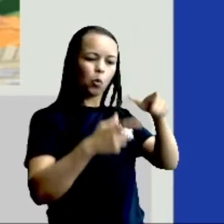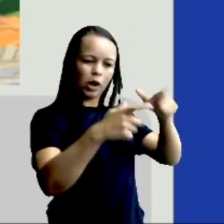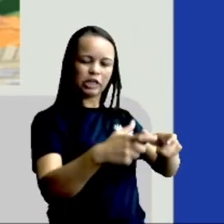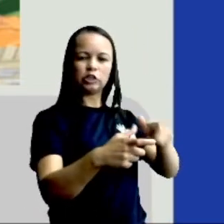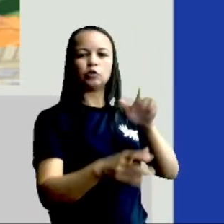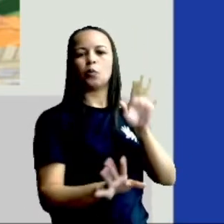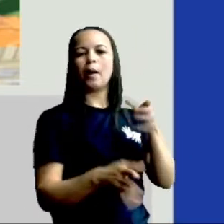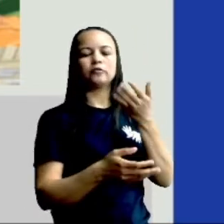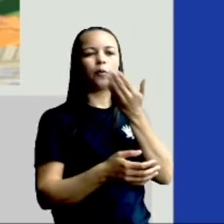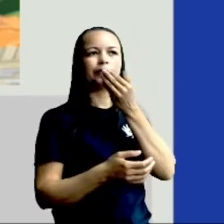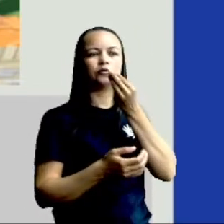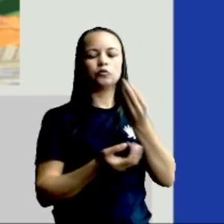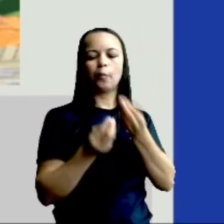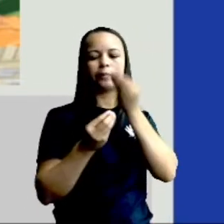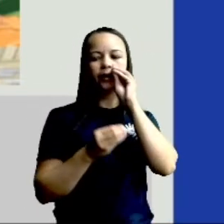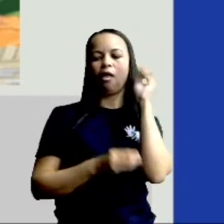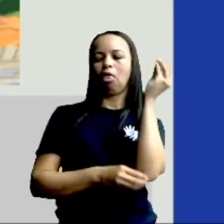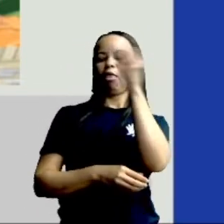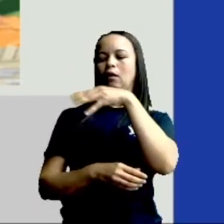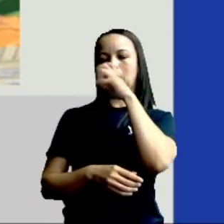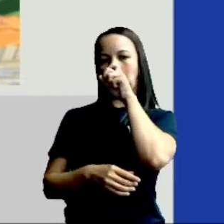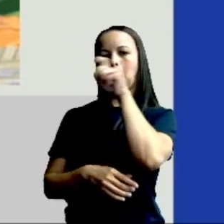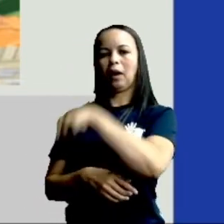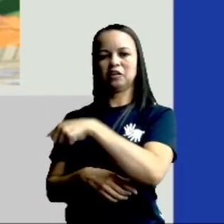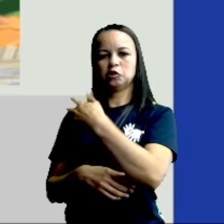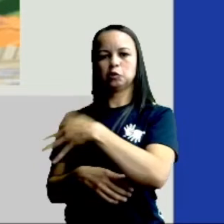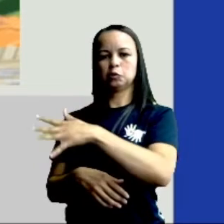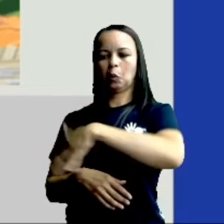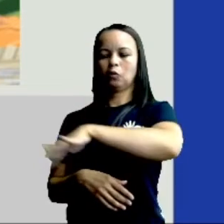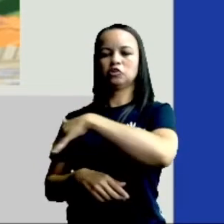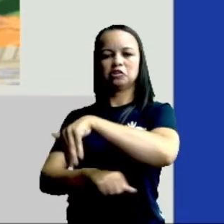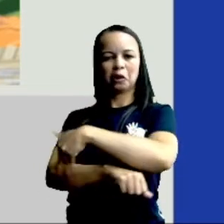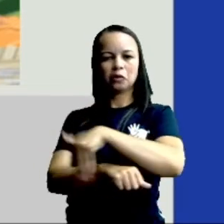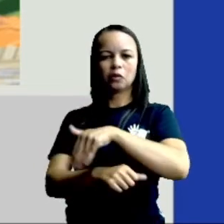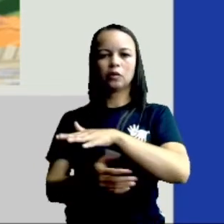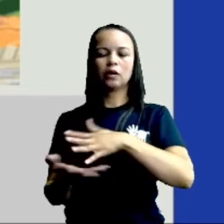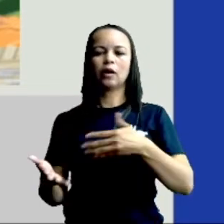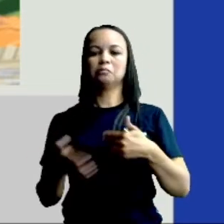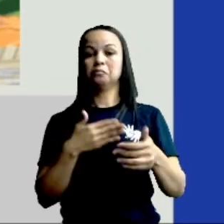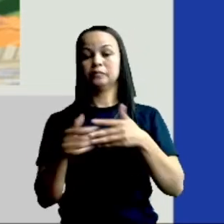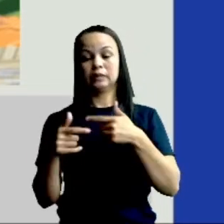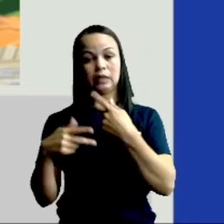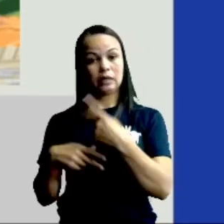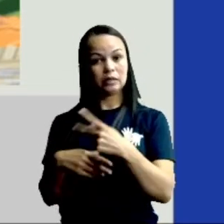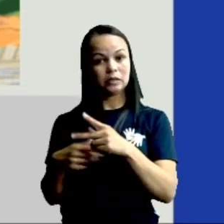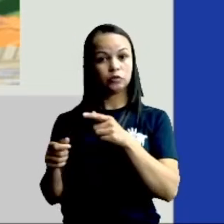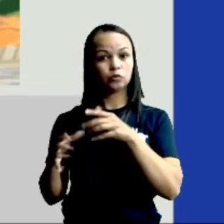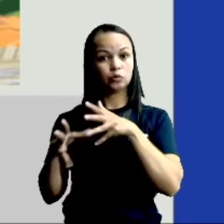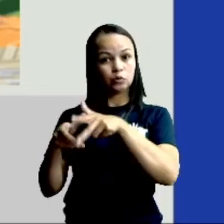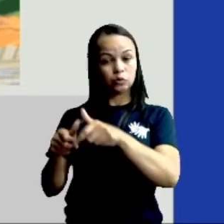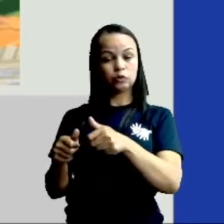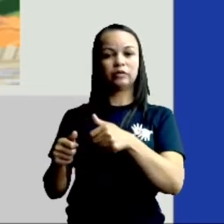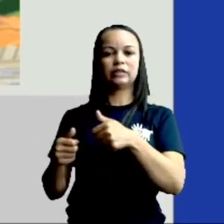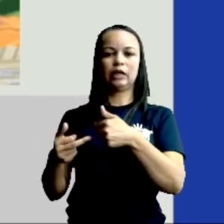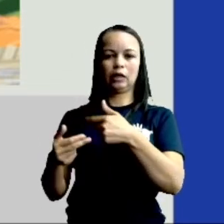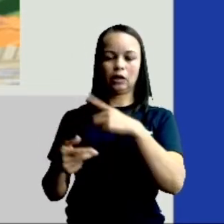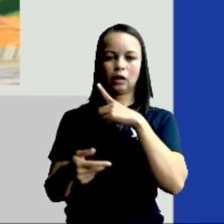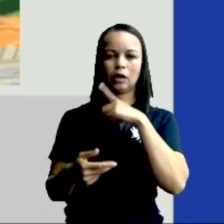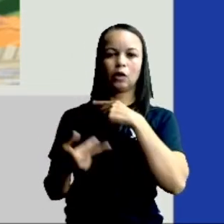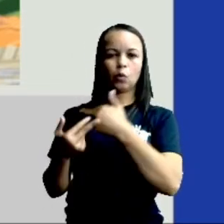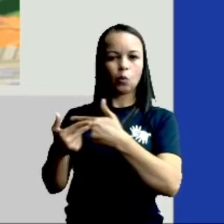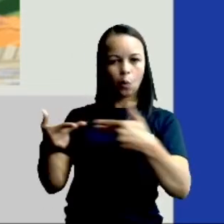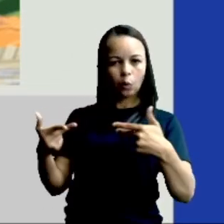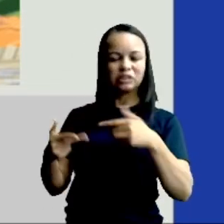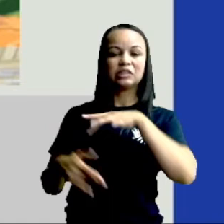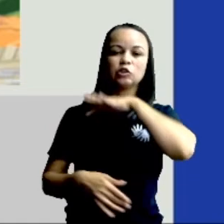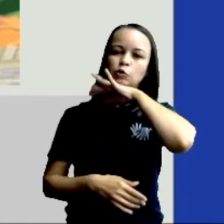no chão, o resto da maçã que você estava comendo, joga ali no chão, joga em qualquer lugar. Isso tudo aí, ó, vai atrair coisas ruins,